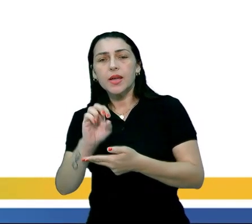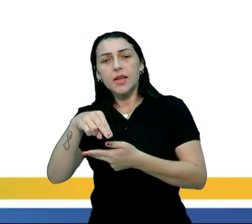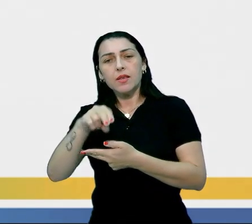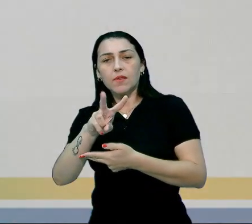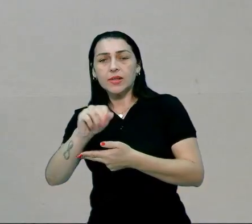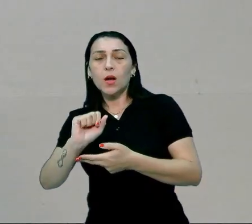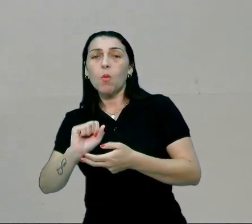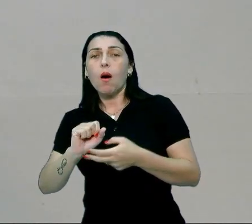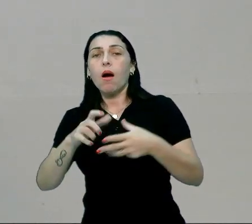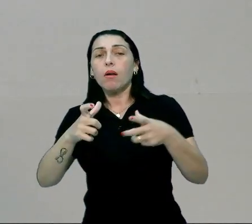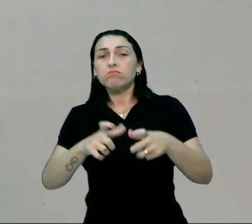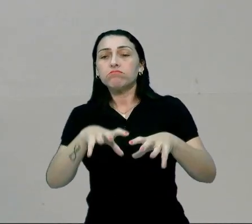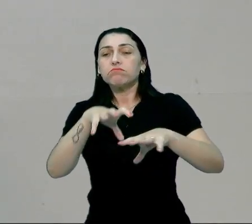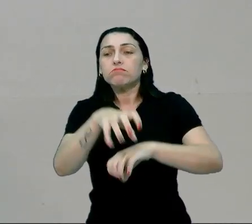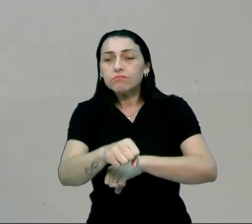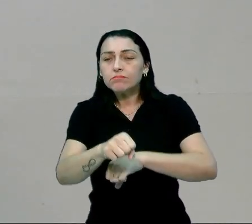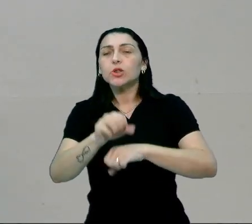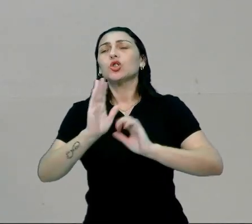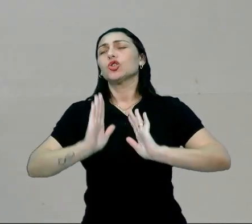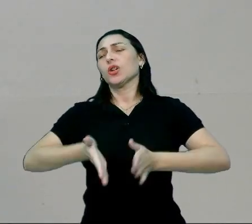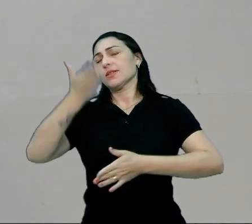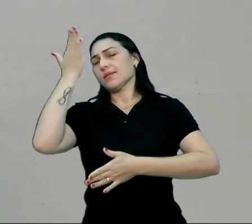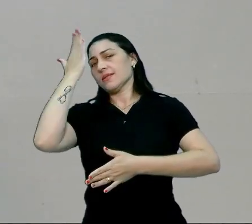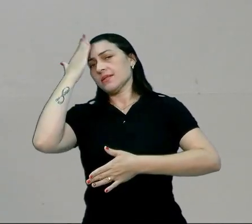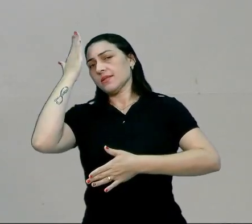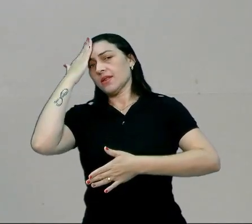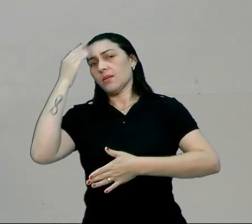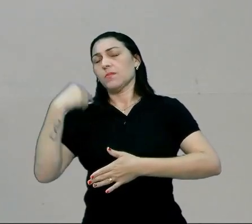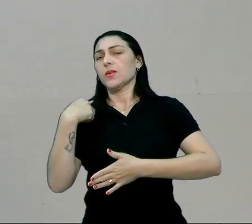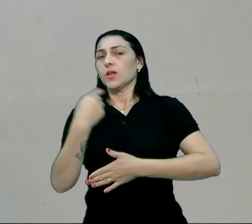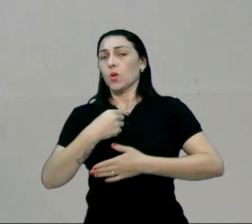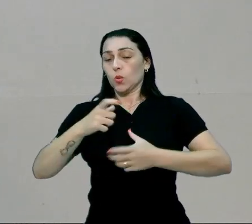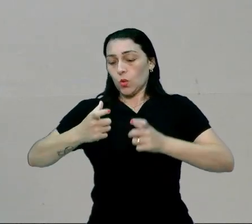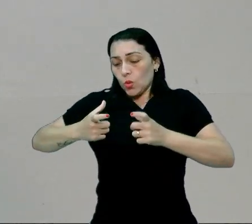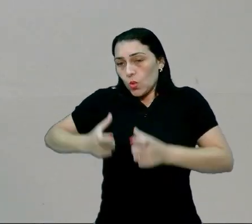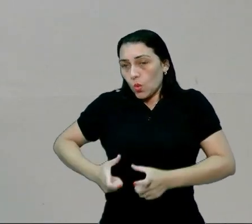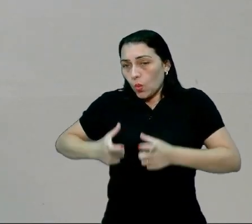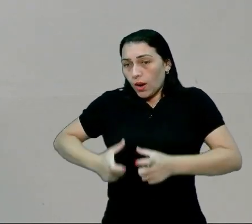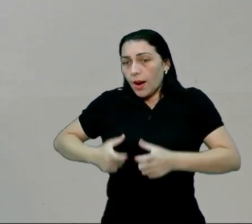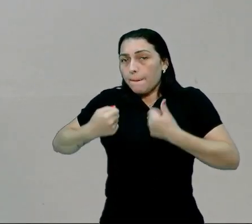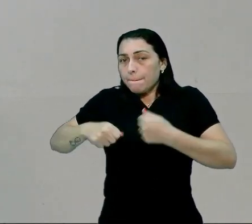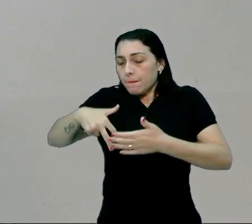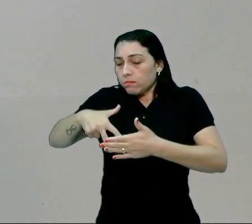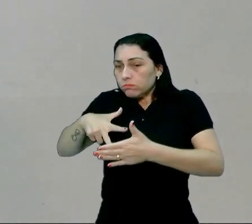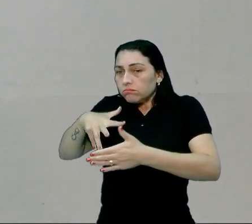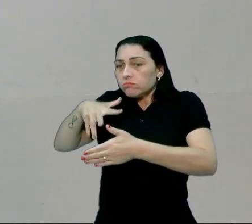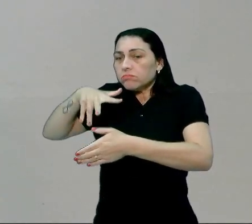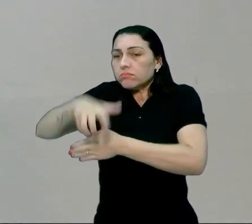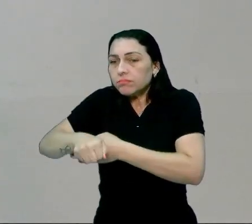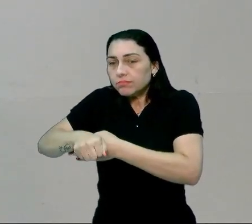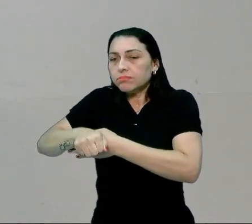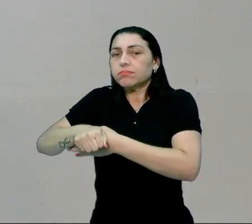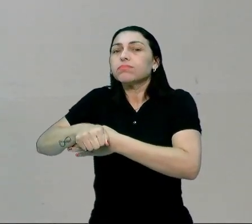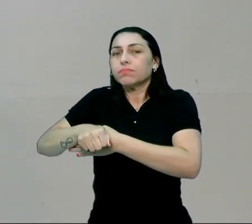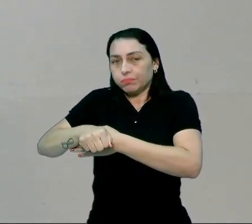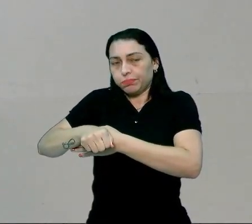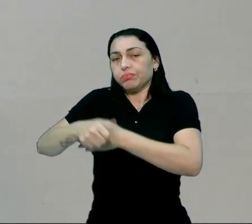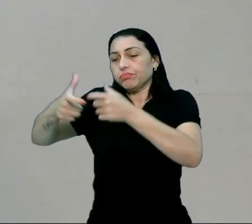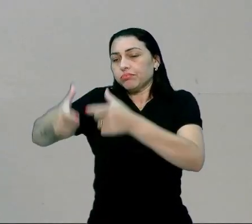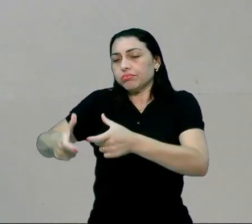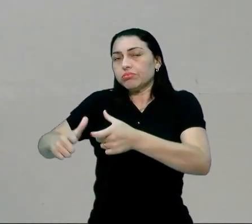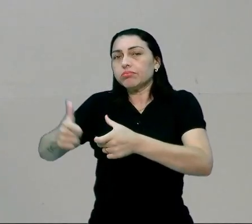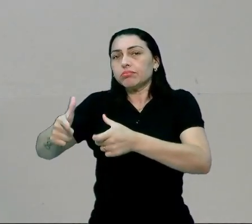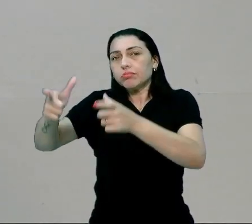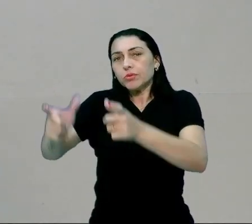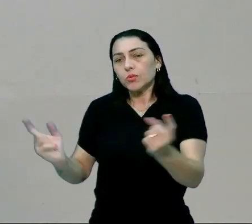ou territorial. Esporte de invasão a gente já sabe que é aquele em que eu estou em determinado espaço e eu tenho que invadir o campo